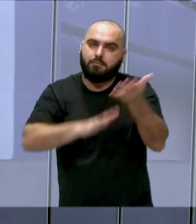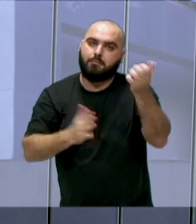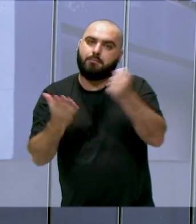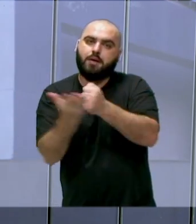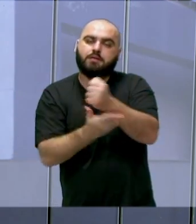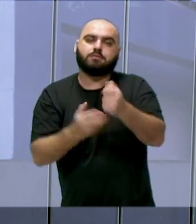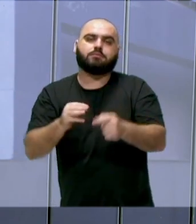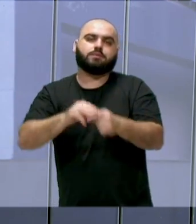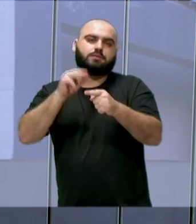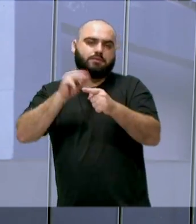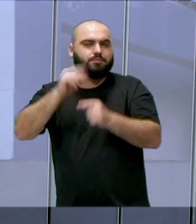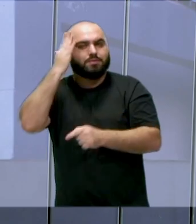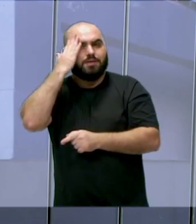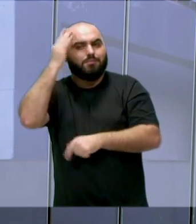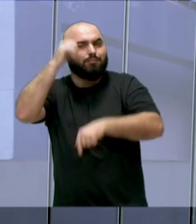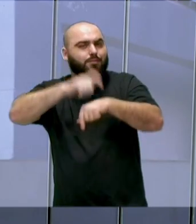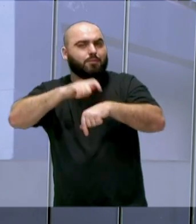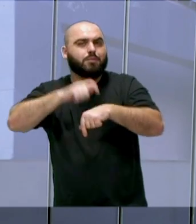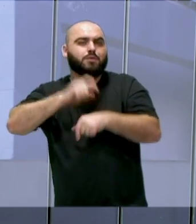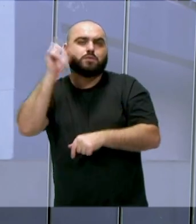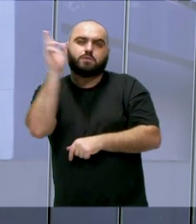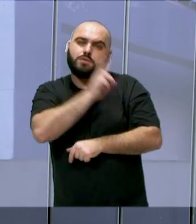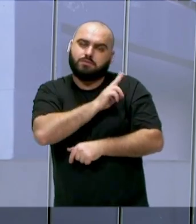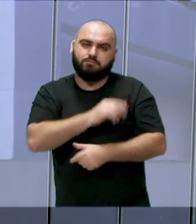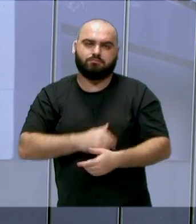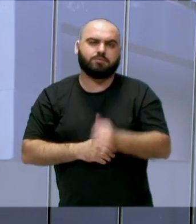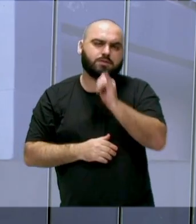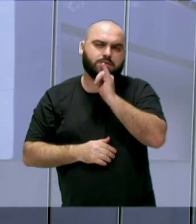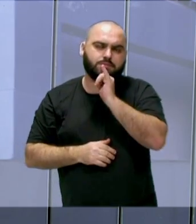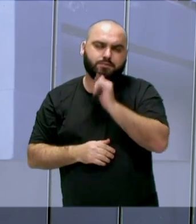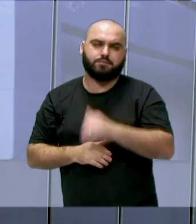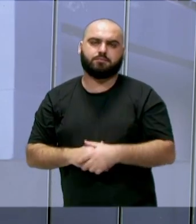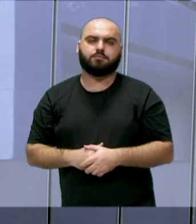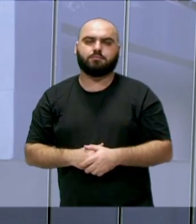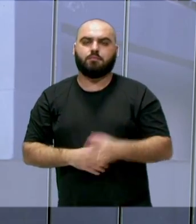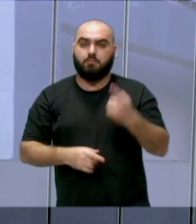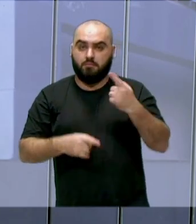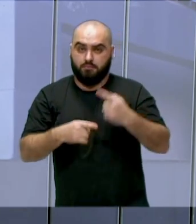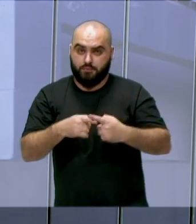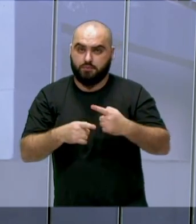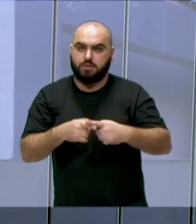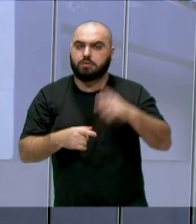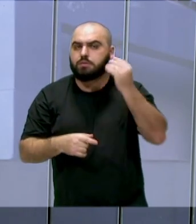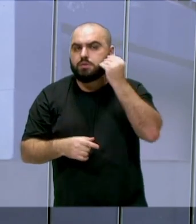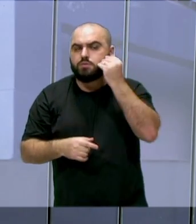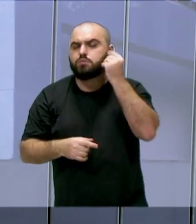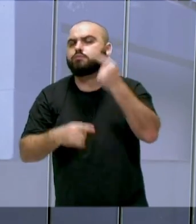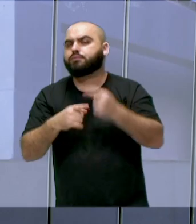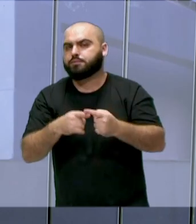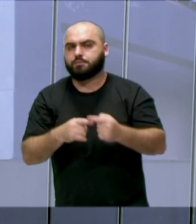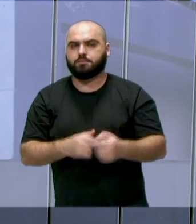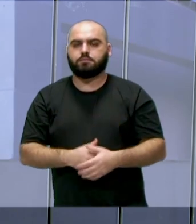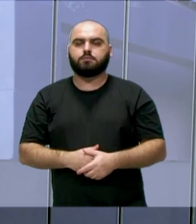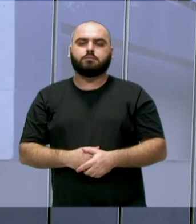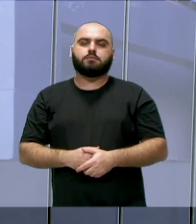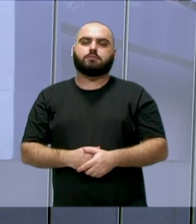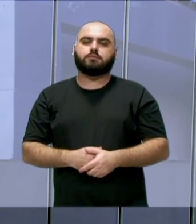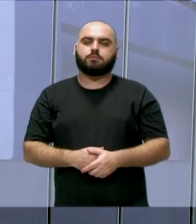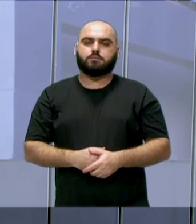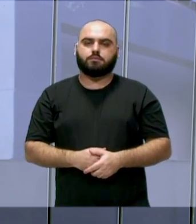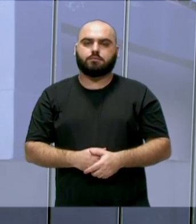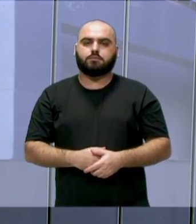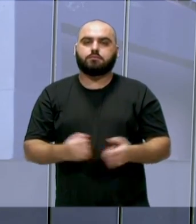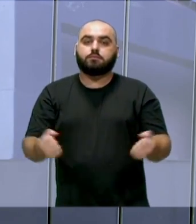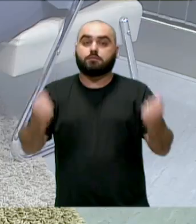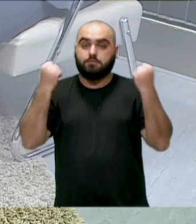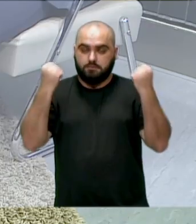pandemia, catástrofes ou outras situações. Quer ver um exemplo? Por que a gente buscou isso? As